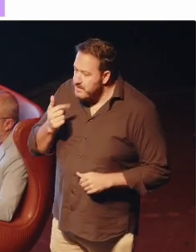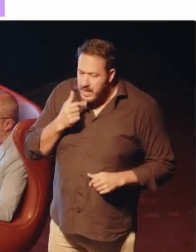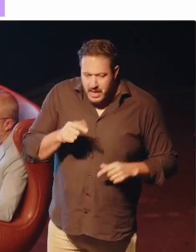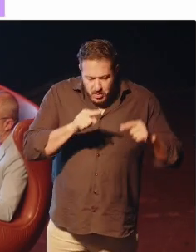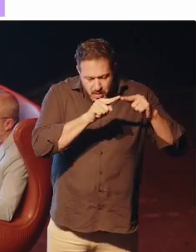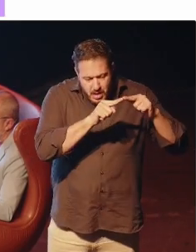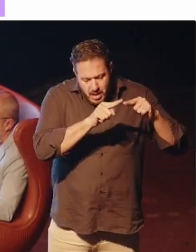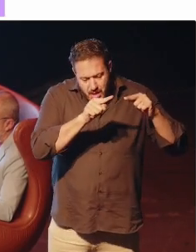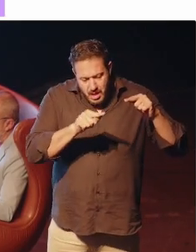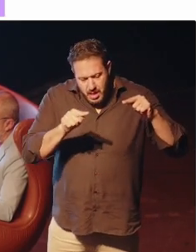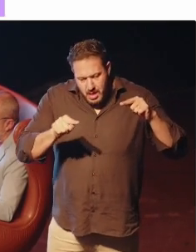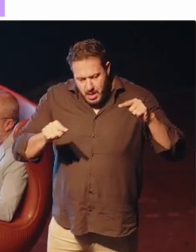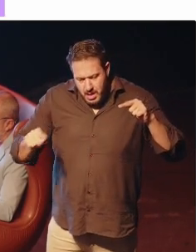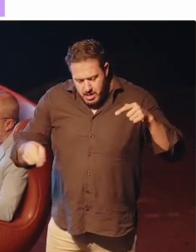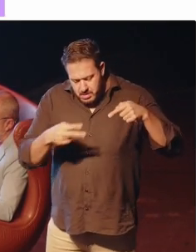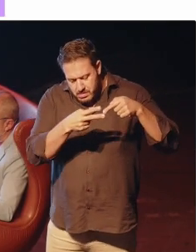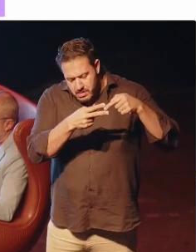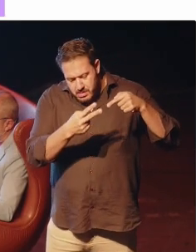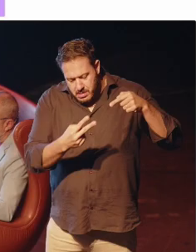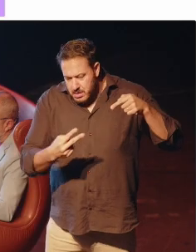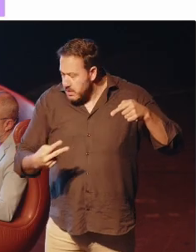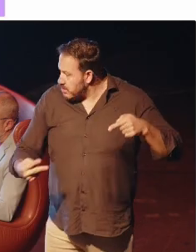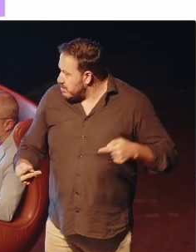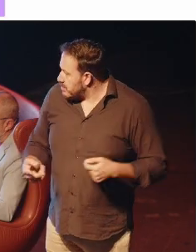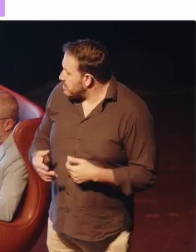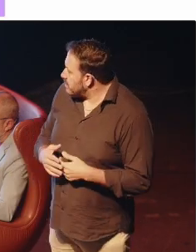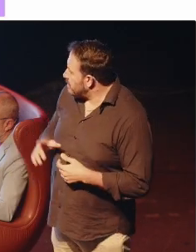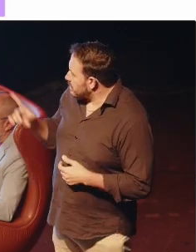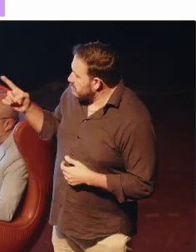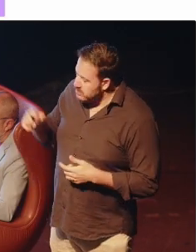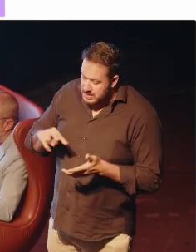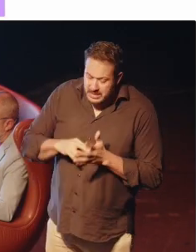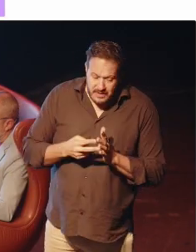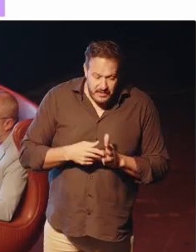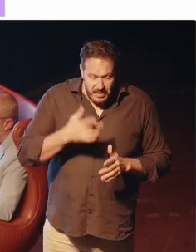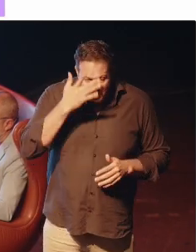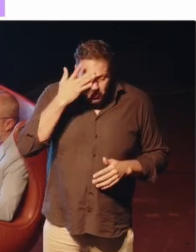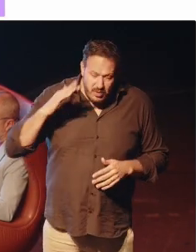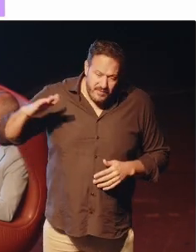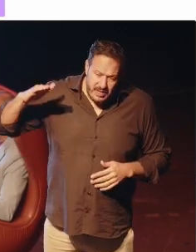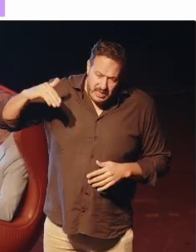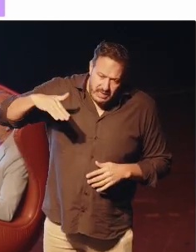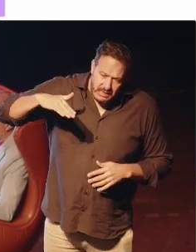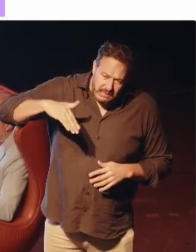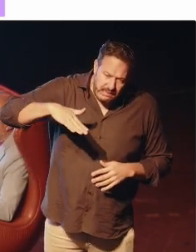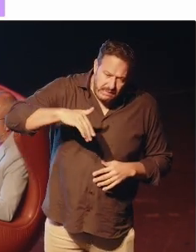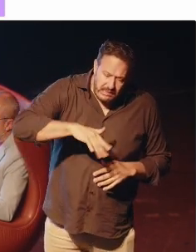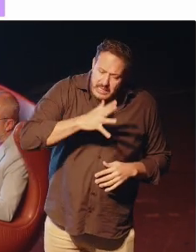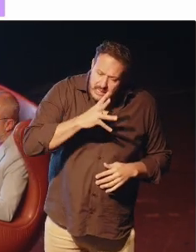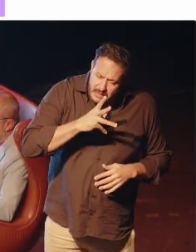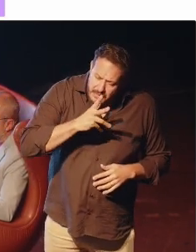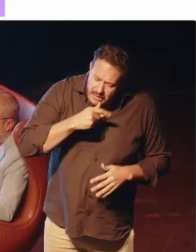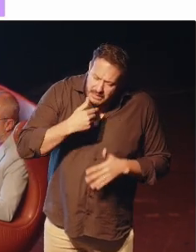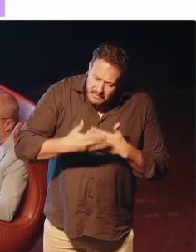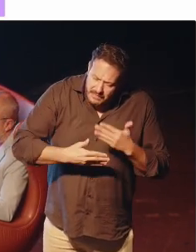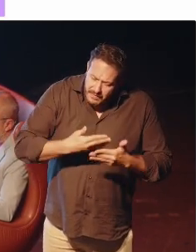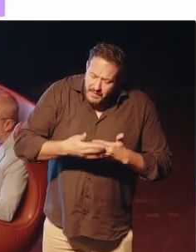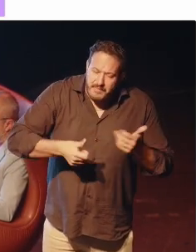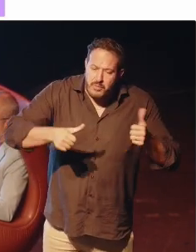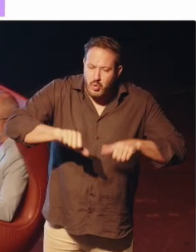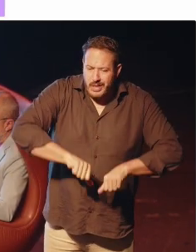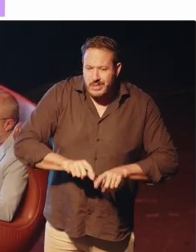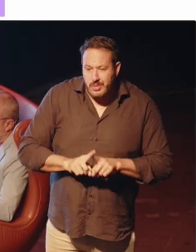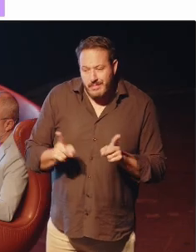em cima, né? Então, é isso, o indivíduo vai lentamente piorando, mas